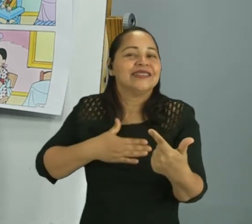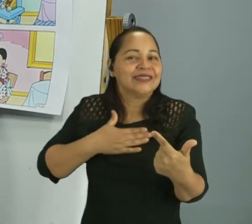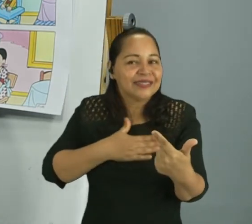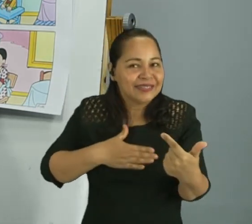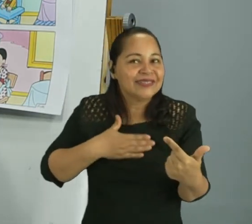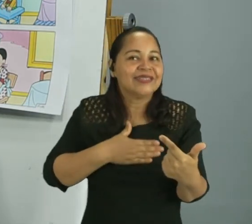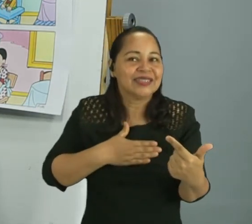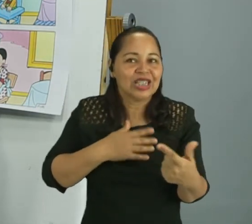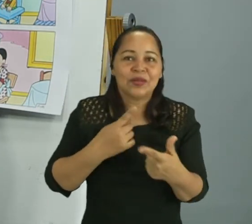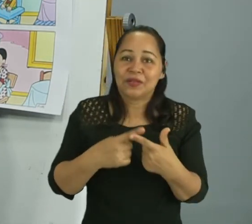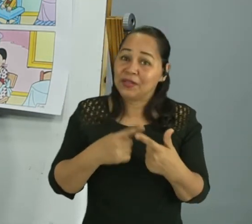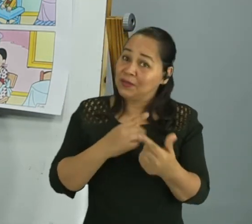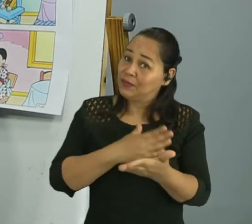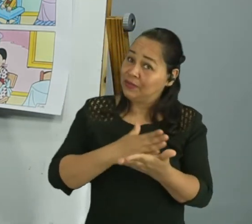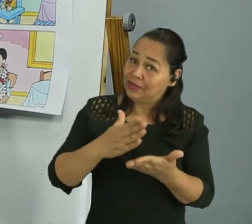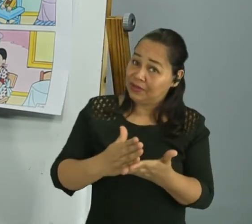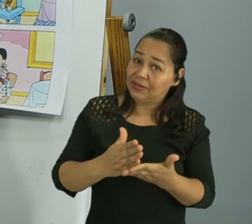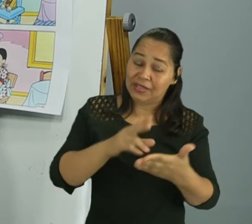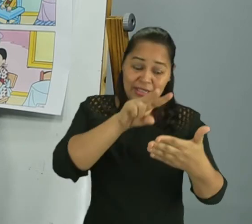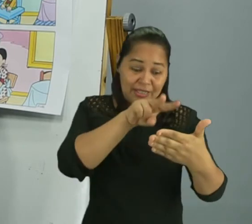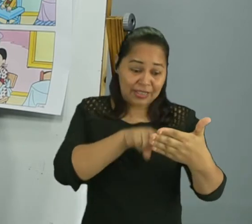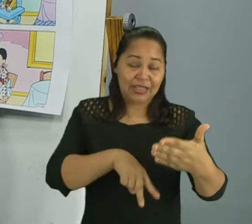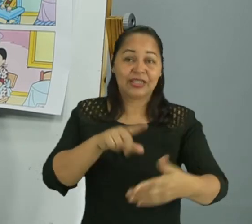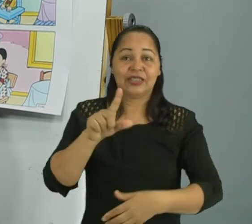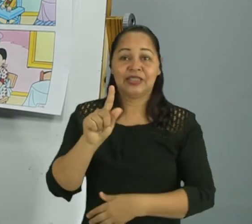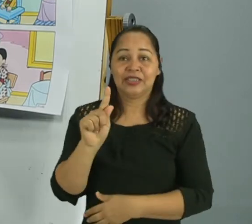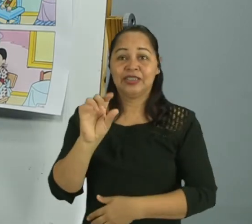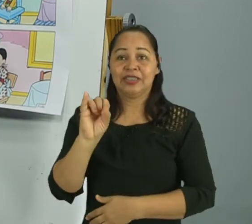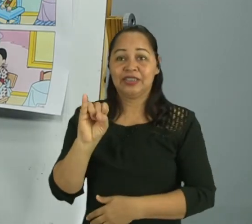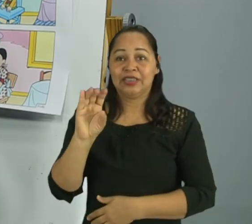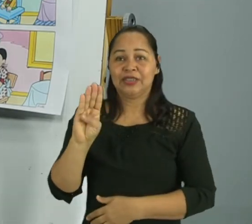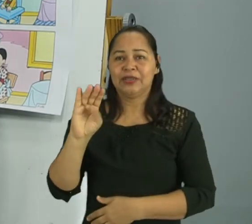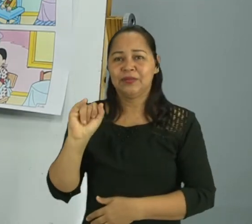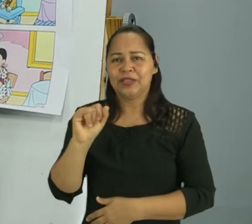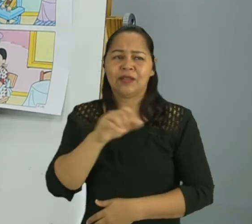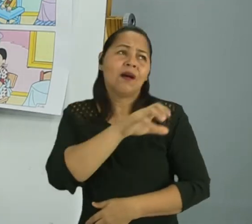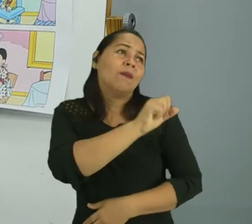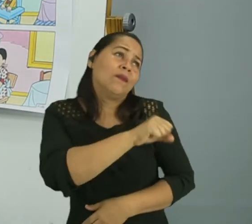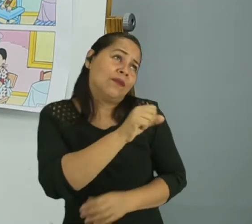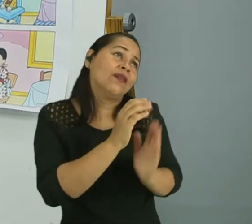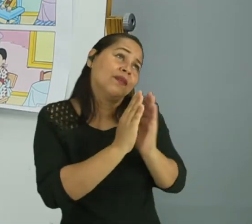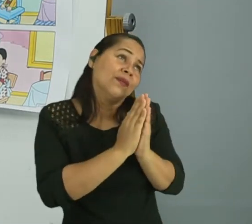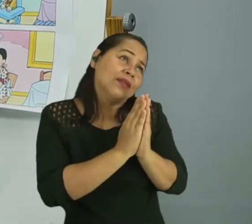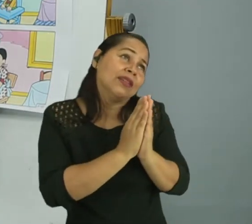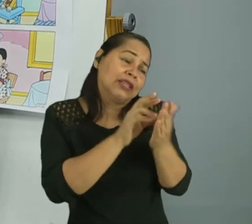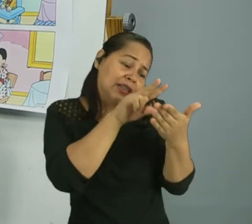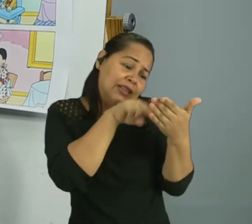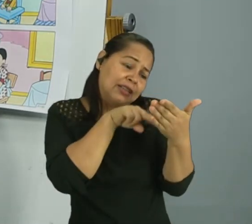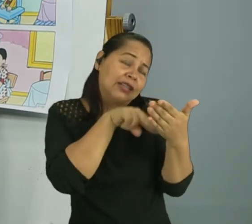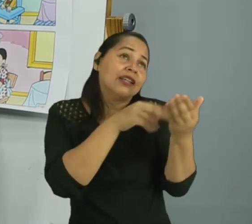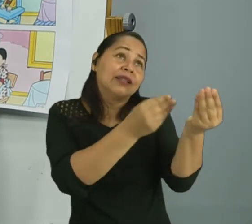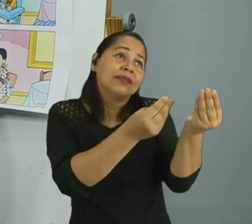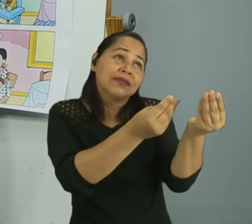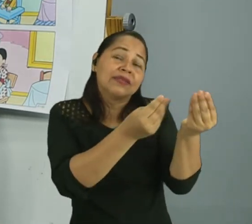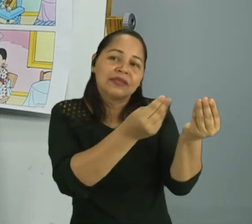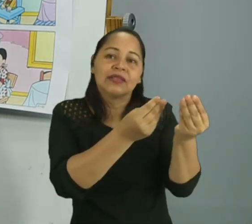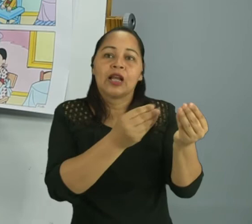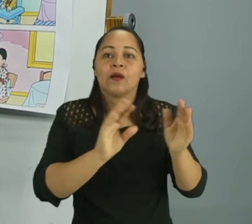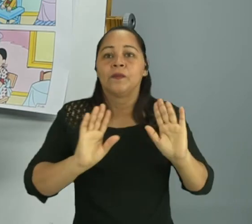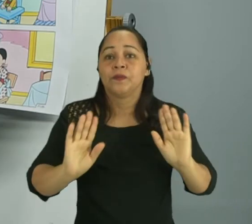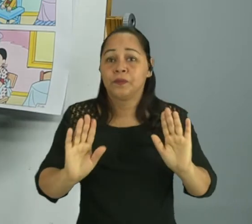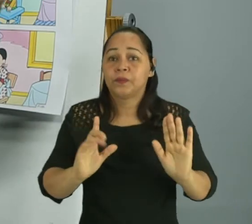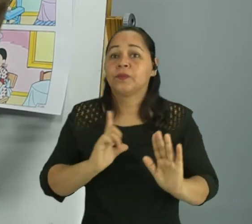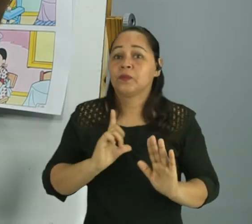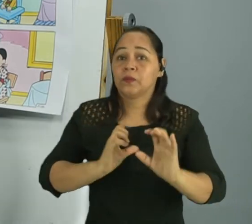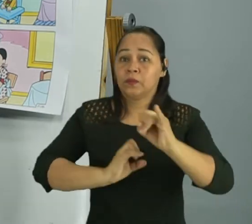ler, foi através de gibis, porque eu queria que alguém lesse. Então você às vezes fica, né? Mãe, pai, alguém pedindo para alguém ler.